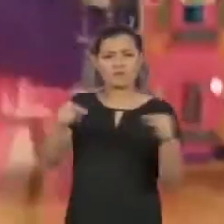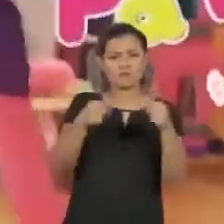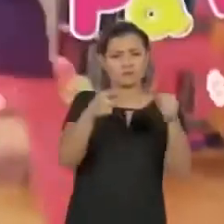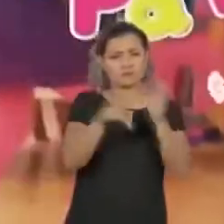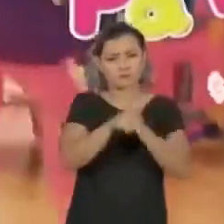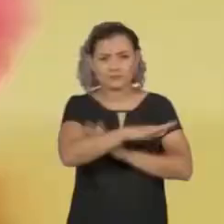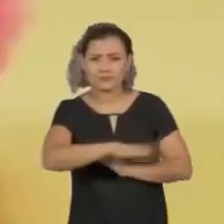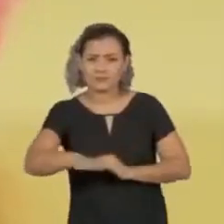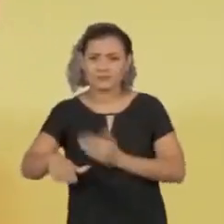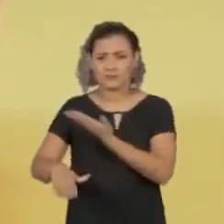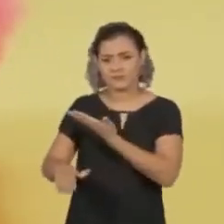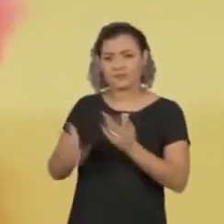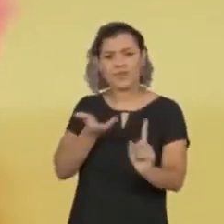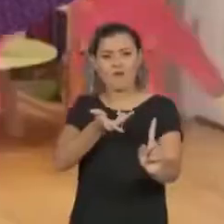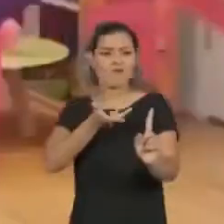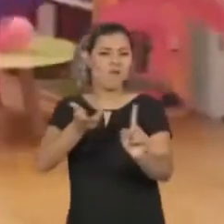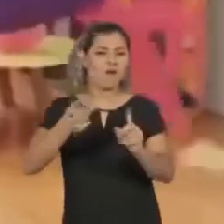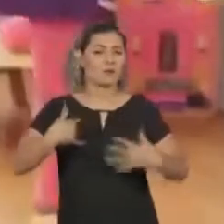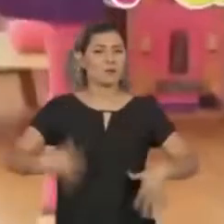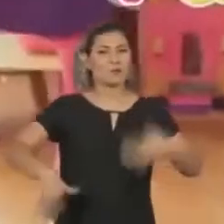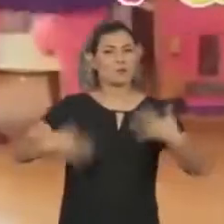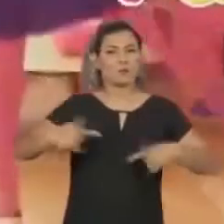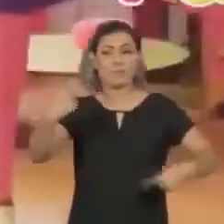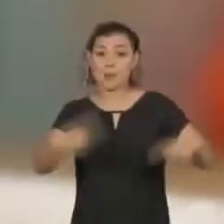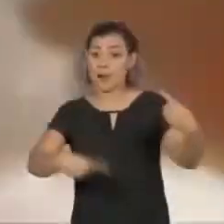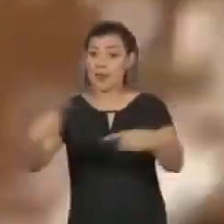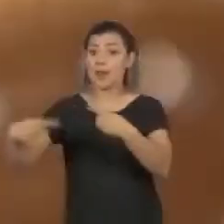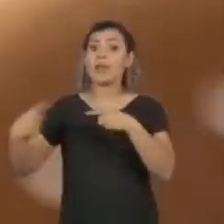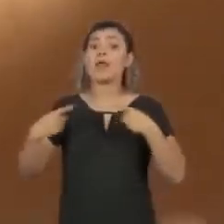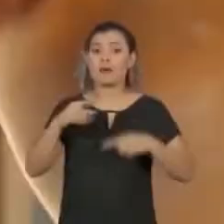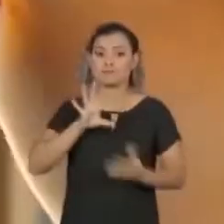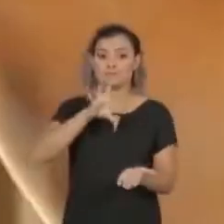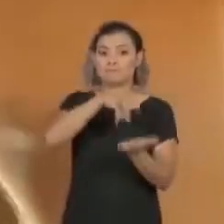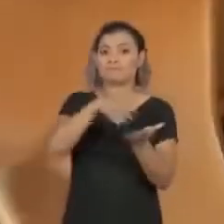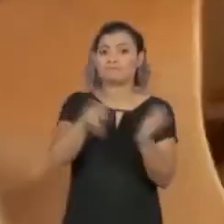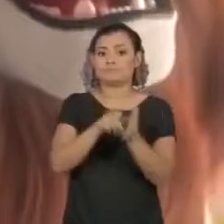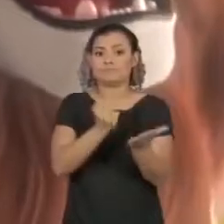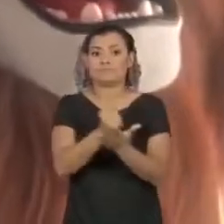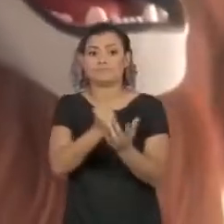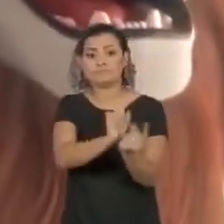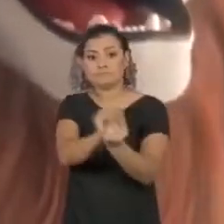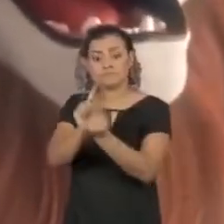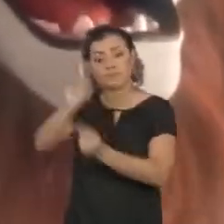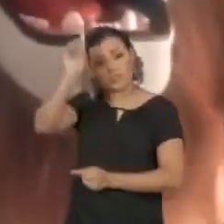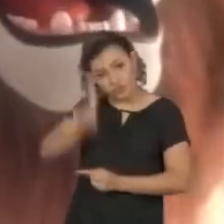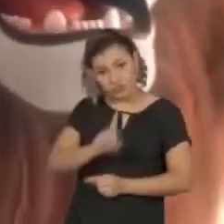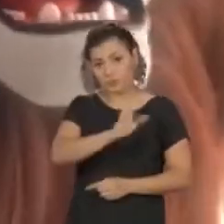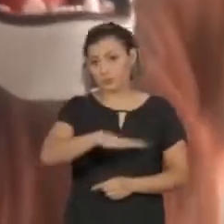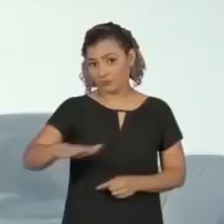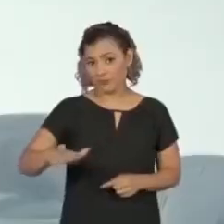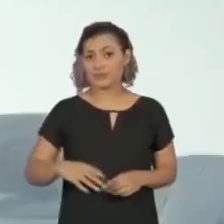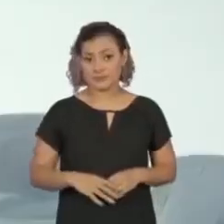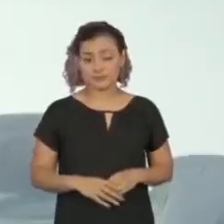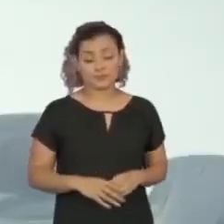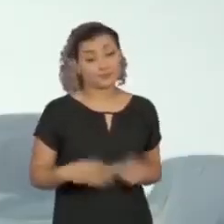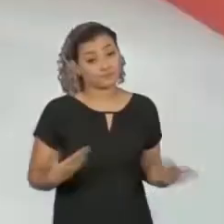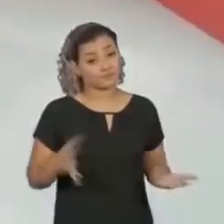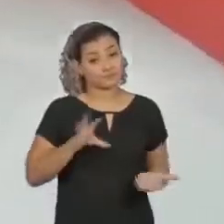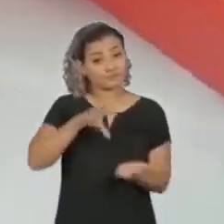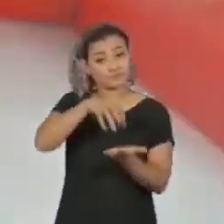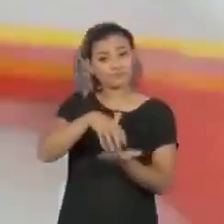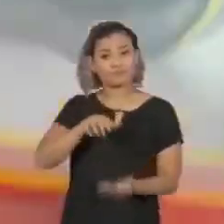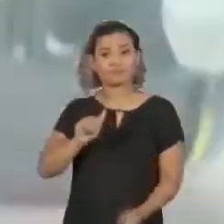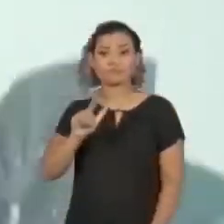às crianças provoca discussão e protestos dos órgãos de defesa do consumidor e dos direitos da infância o